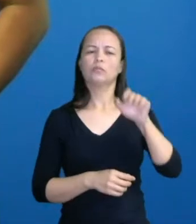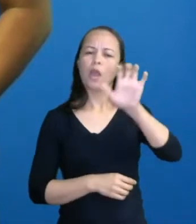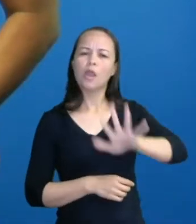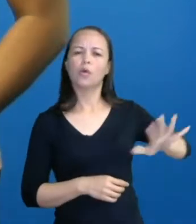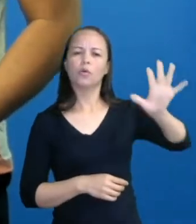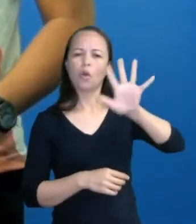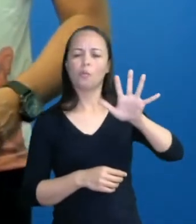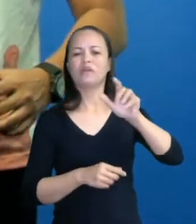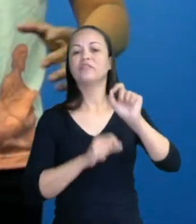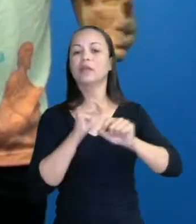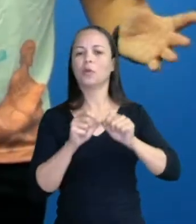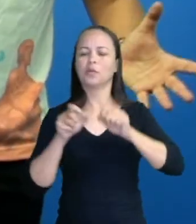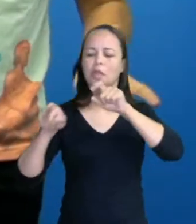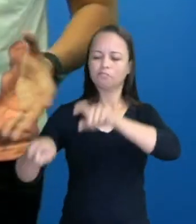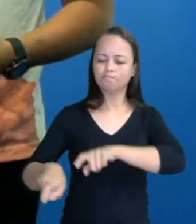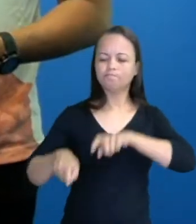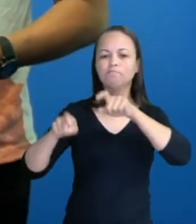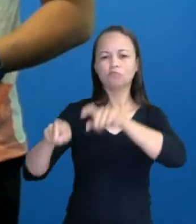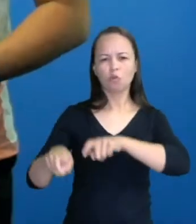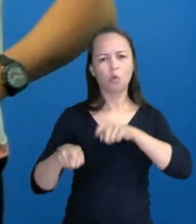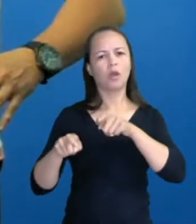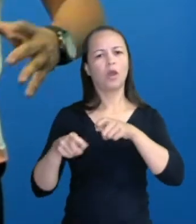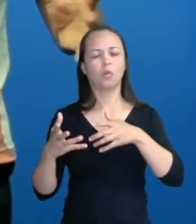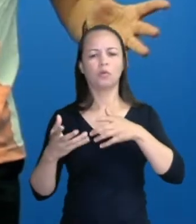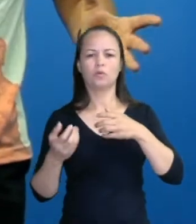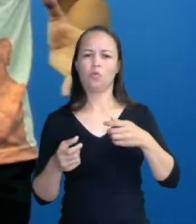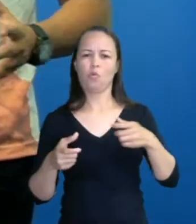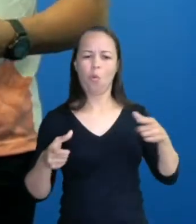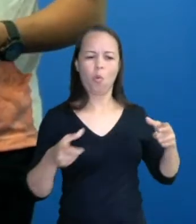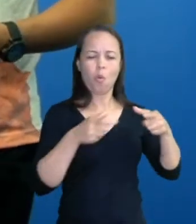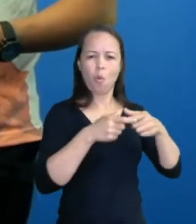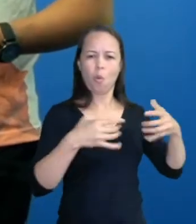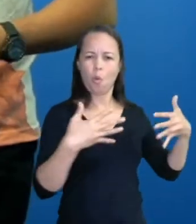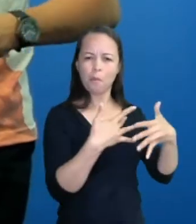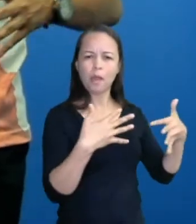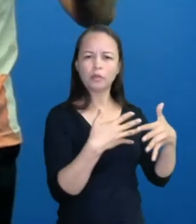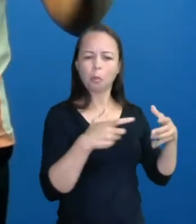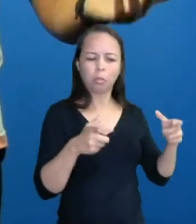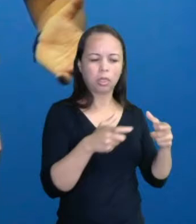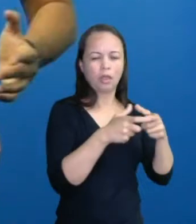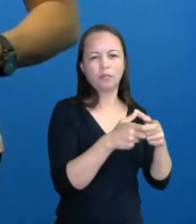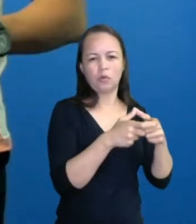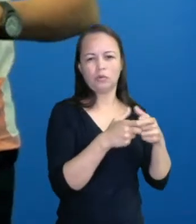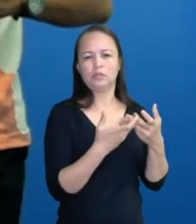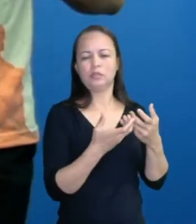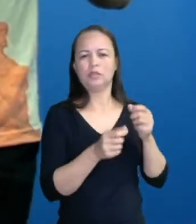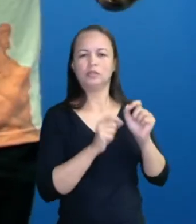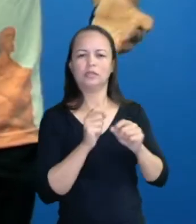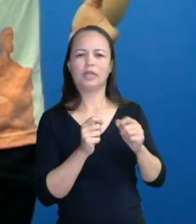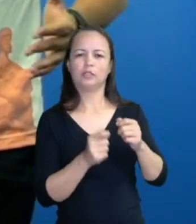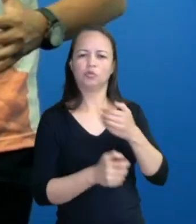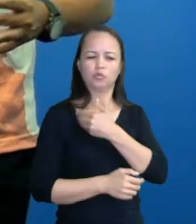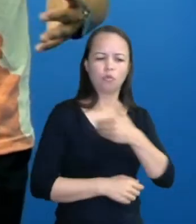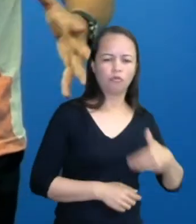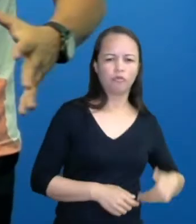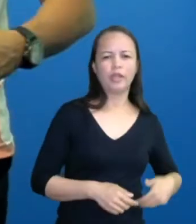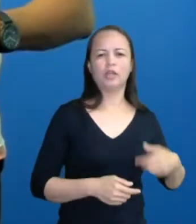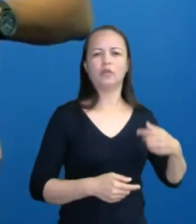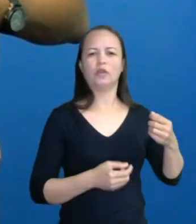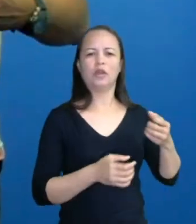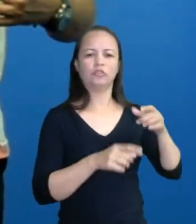toda rural. Poucos centros urbanos. Os centros urbanos eles vão servir apenas como sedes de governo,